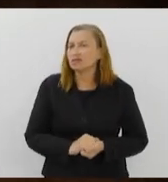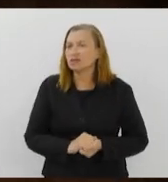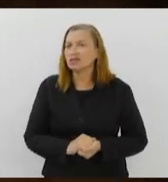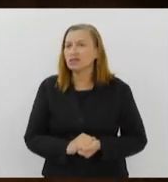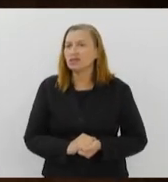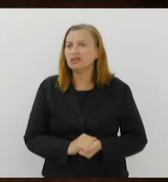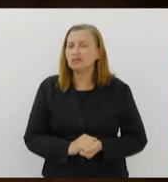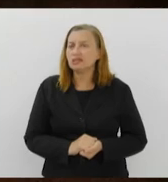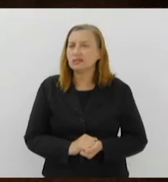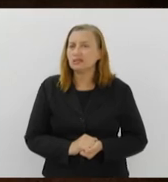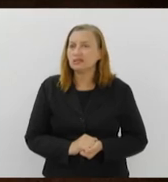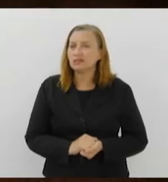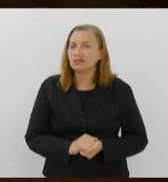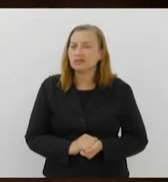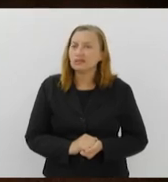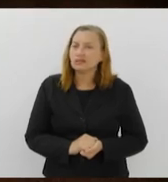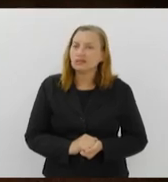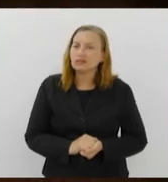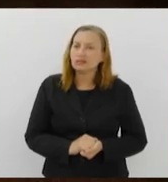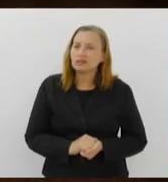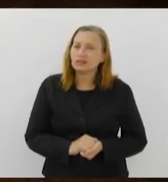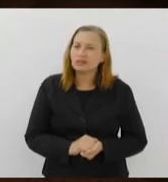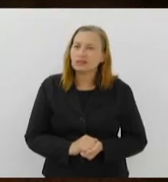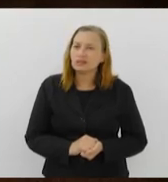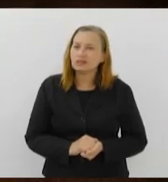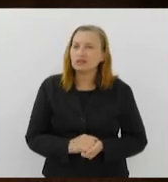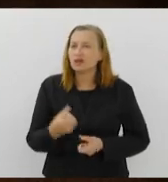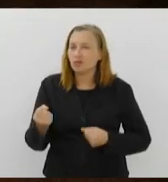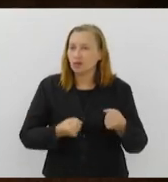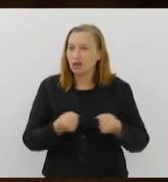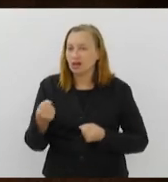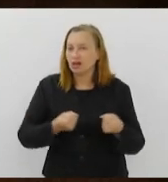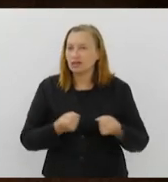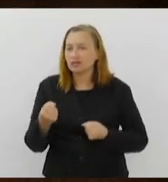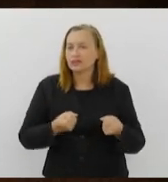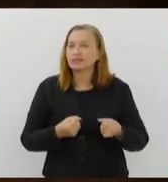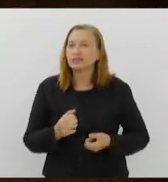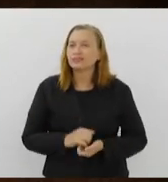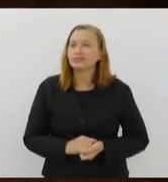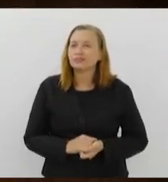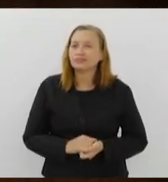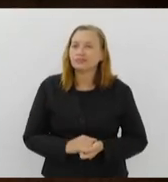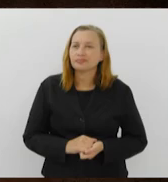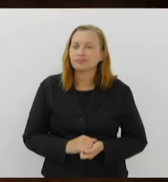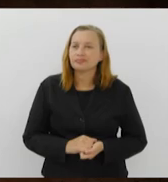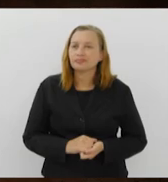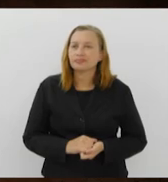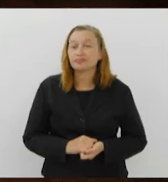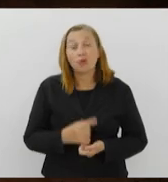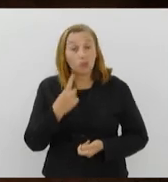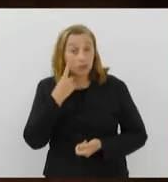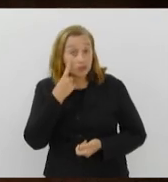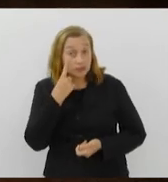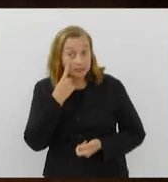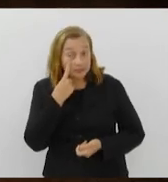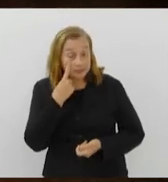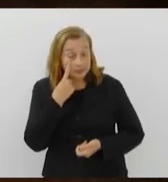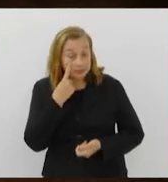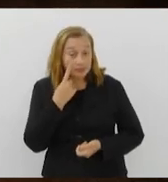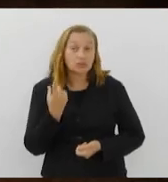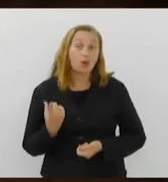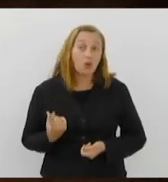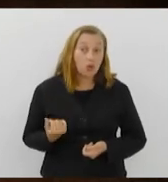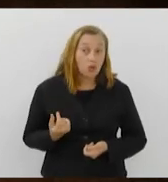né, exorbitante? A gente vai ali na Localiza, você aloca um carro por R$2.300. Você vê o